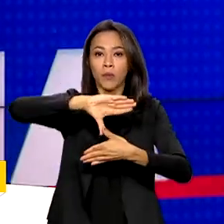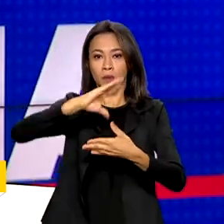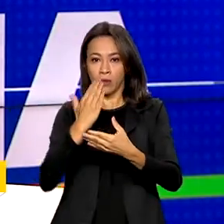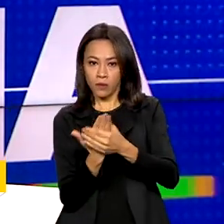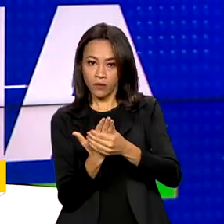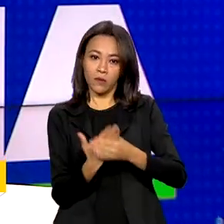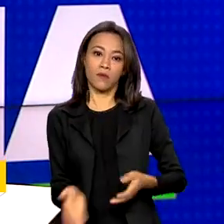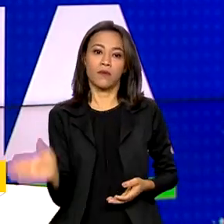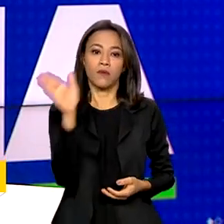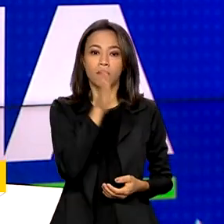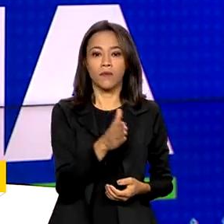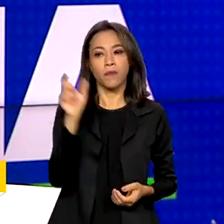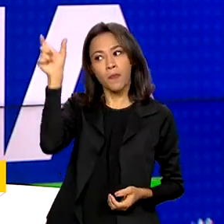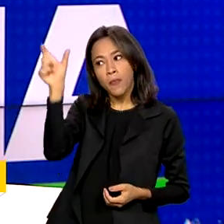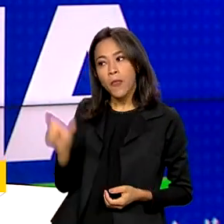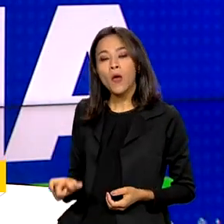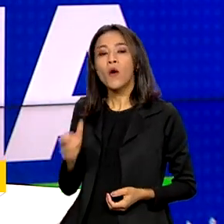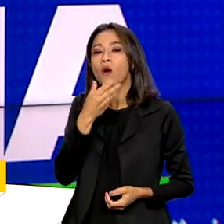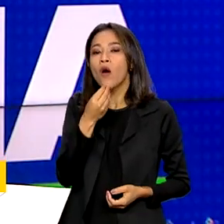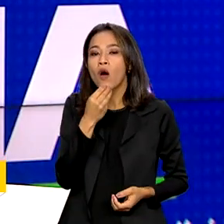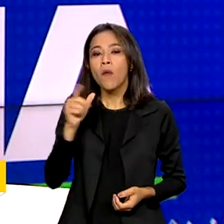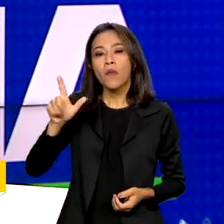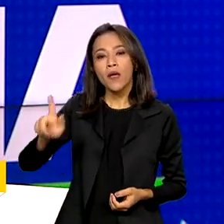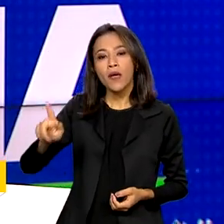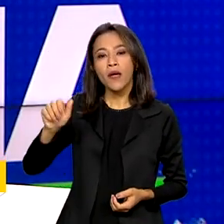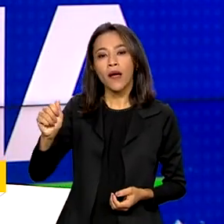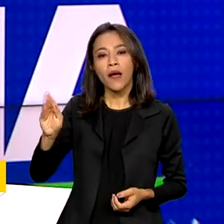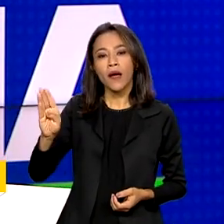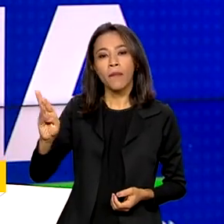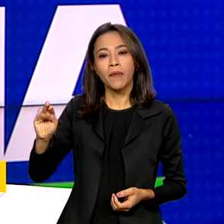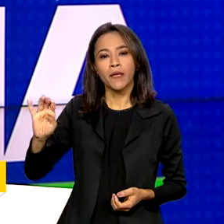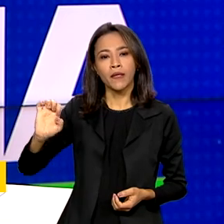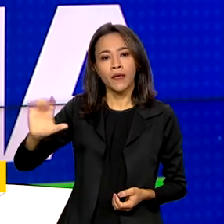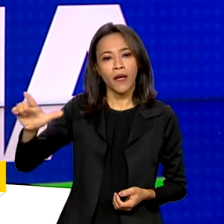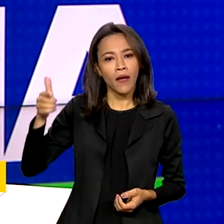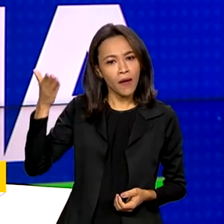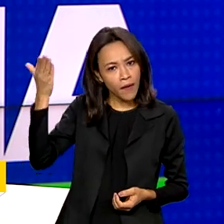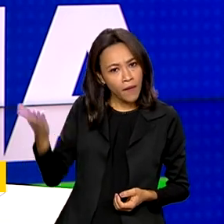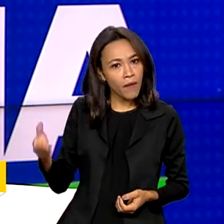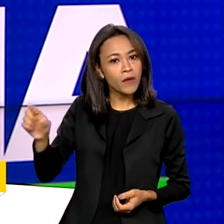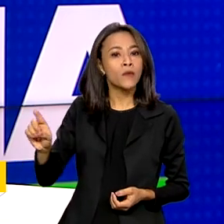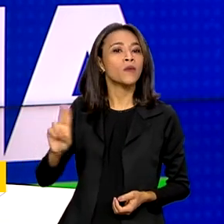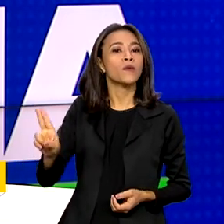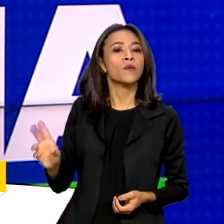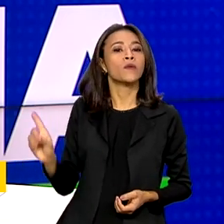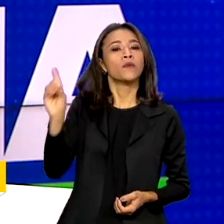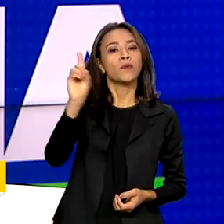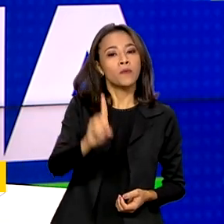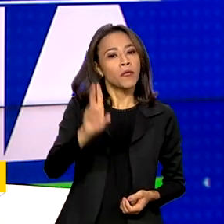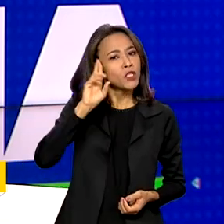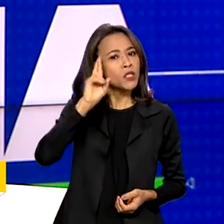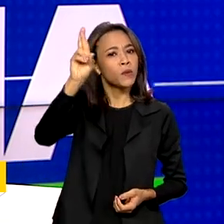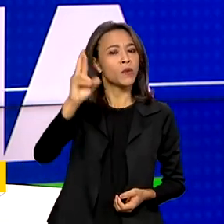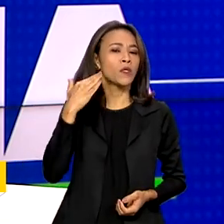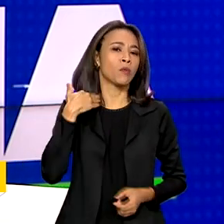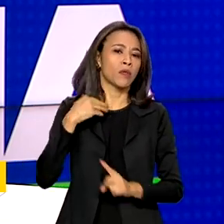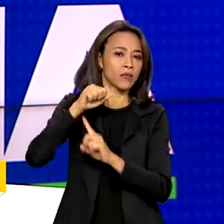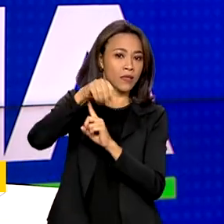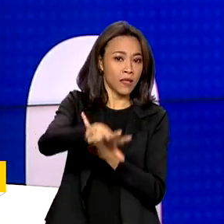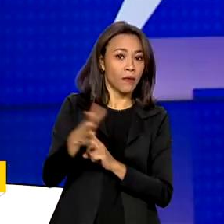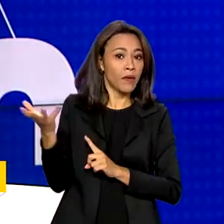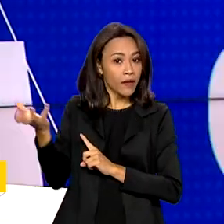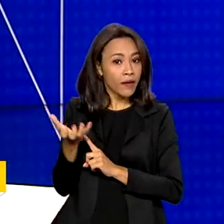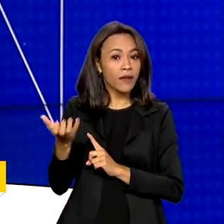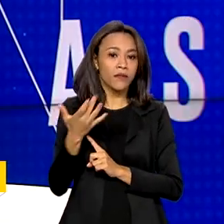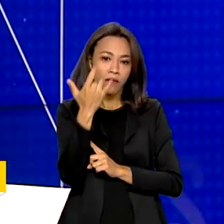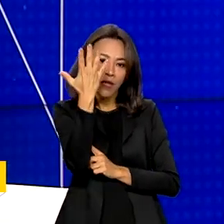O economista Gabriel Galípolo comentou sua indicação para a diretoria do Banco Central e disse que espera facilitar o diálogo